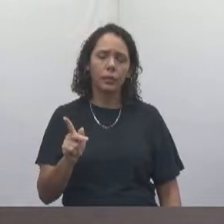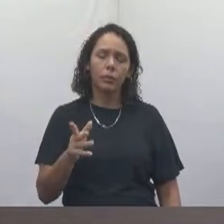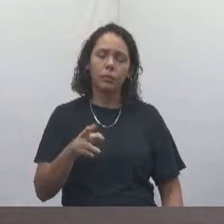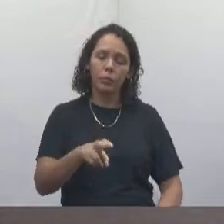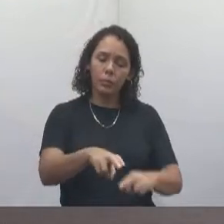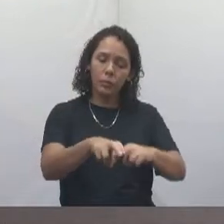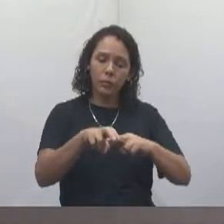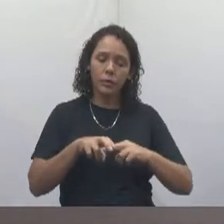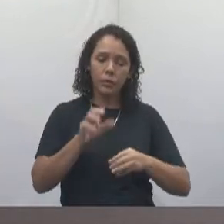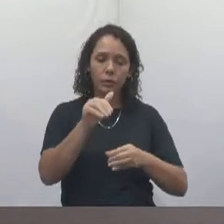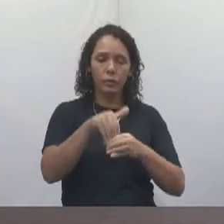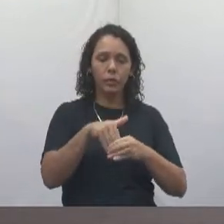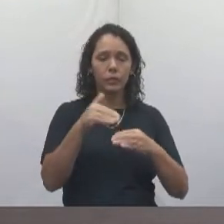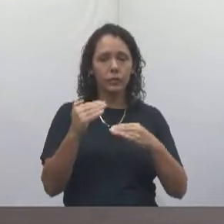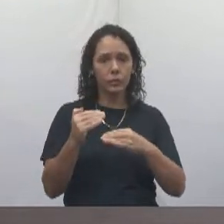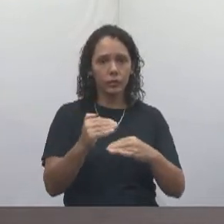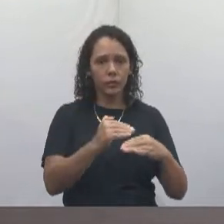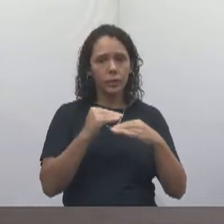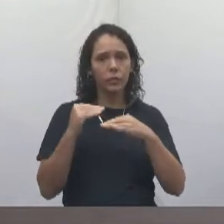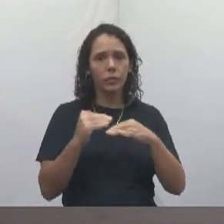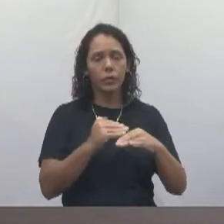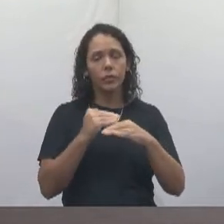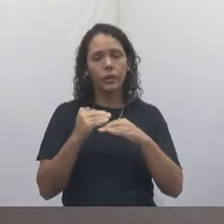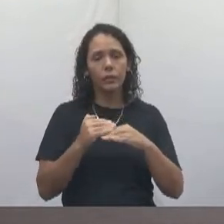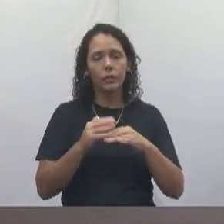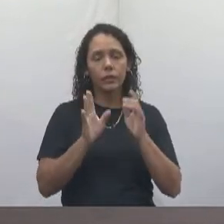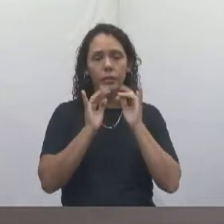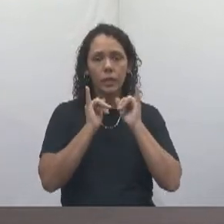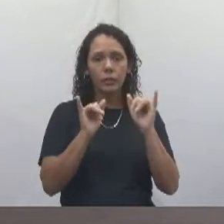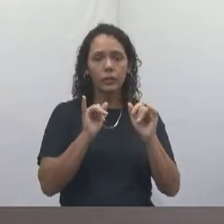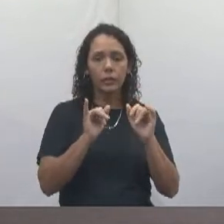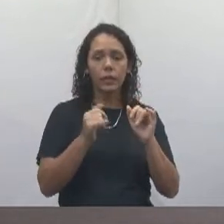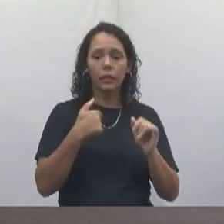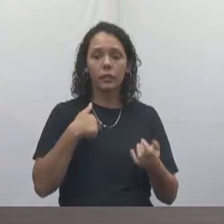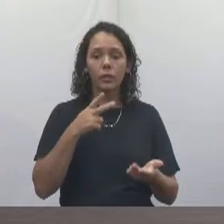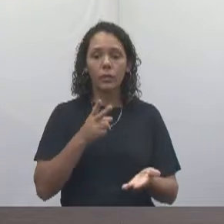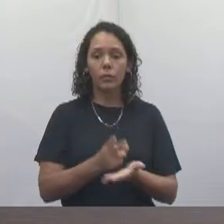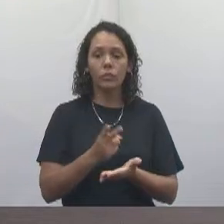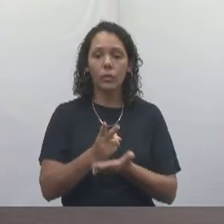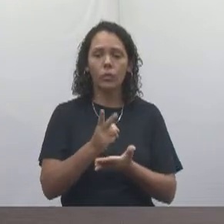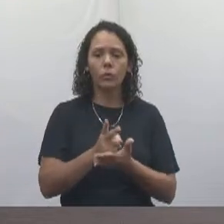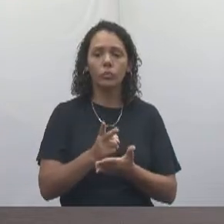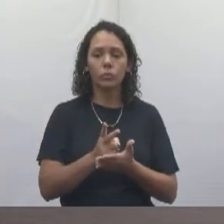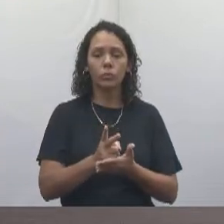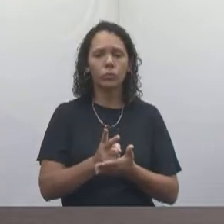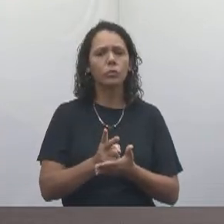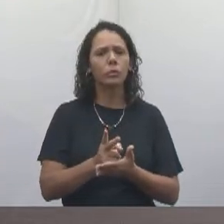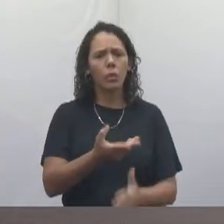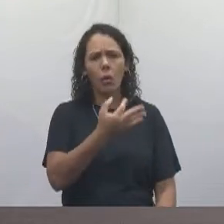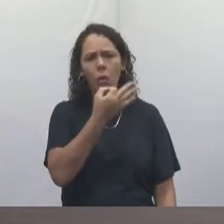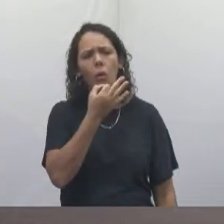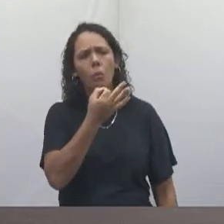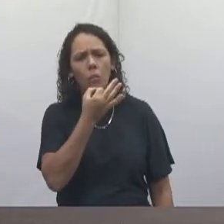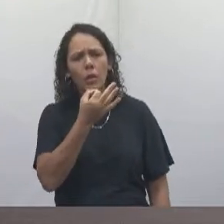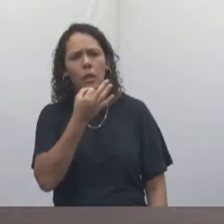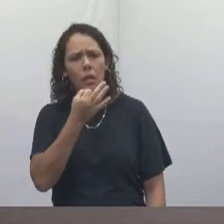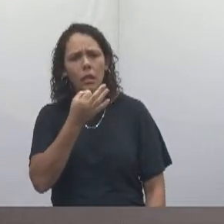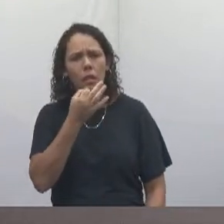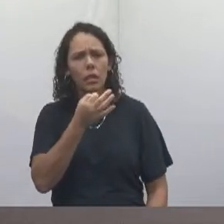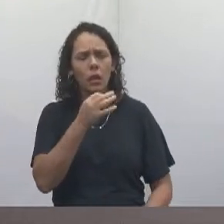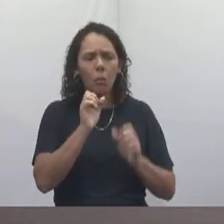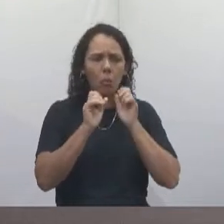votarei favorável. Dizer ao prefeito que eu vou continuar aparecendo, pode ter certeza, senhor